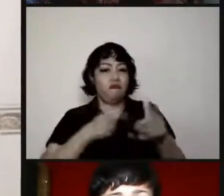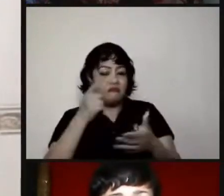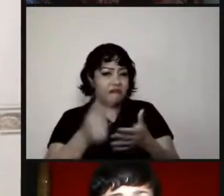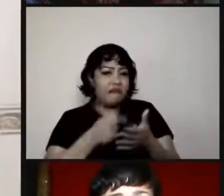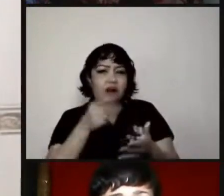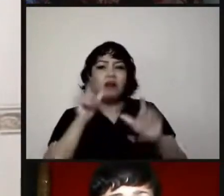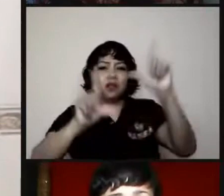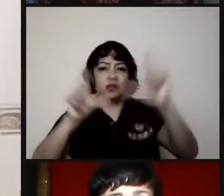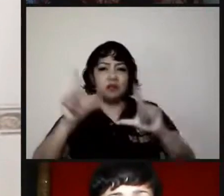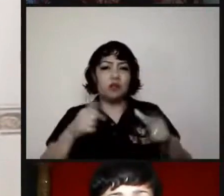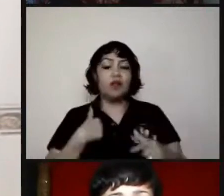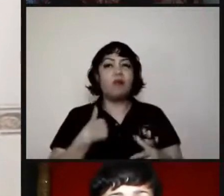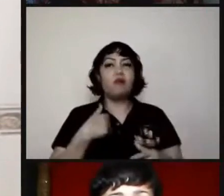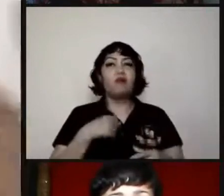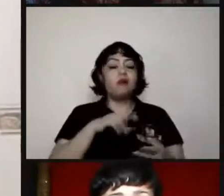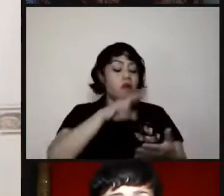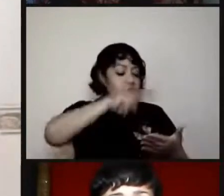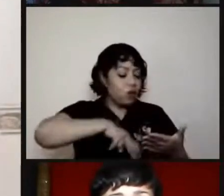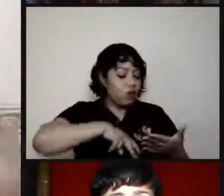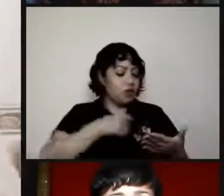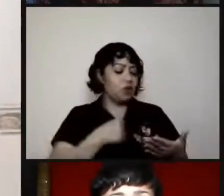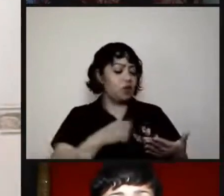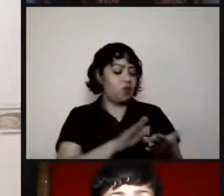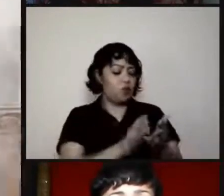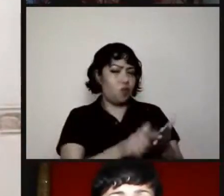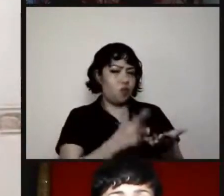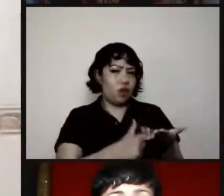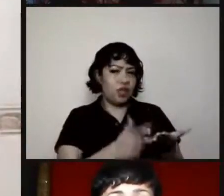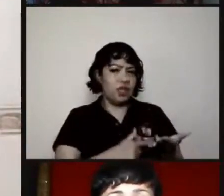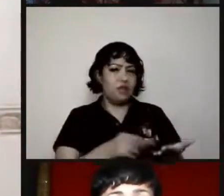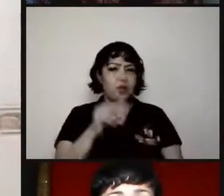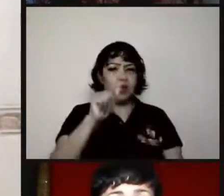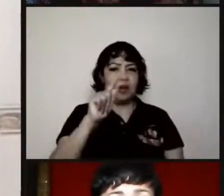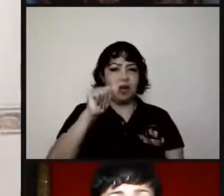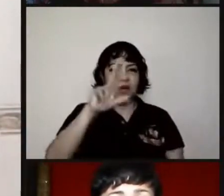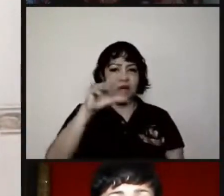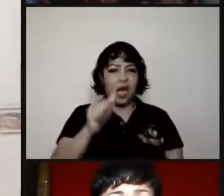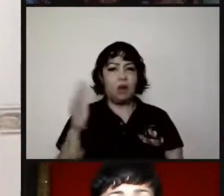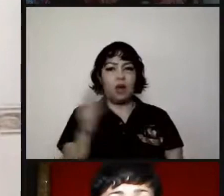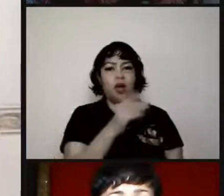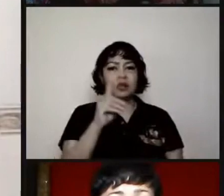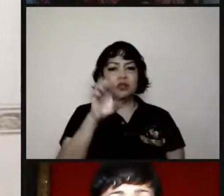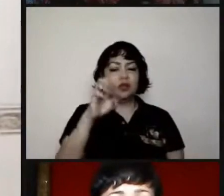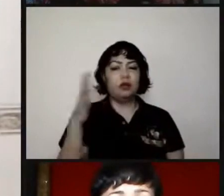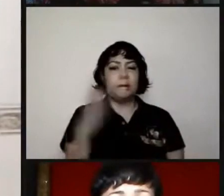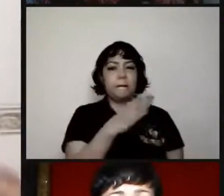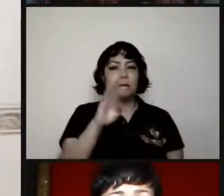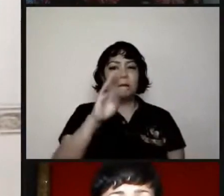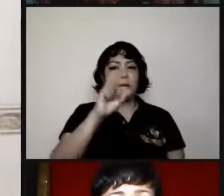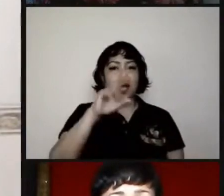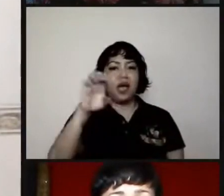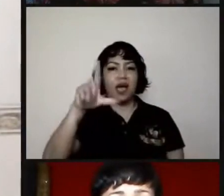livro Água de Barrela, eu terminei o livro assim, desaguando, né? Eu chorei muito, porque é